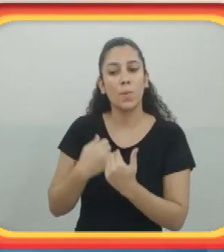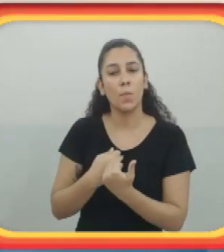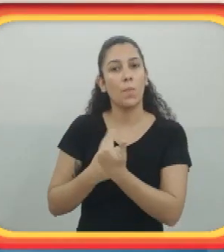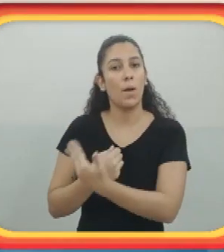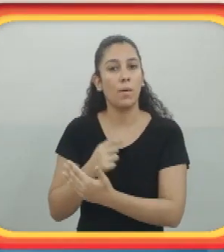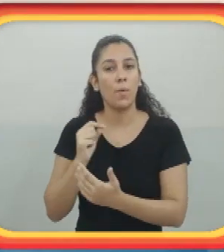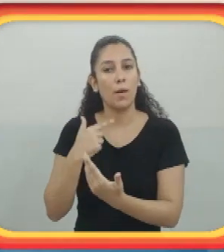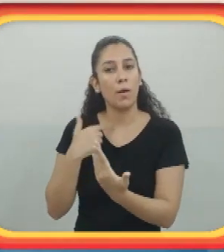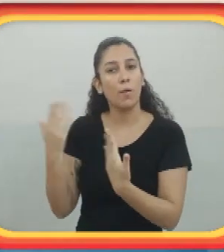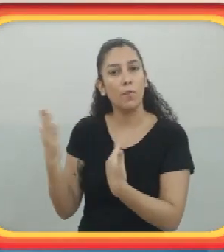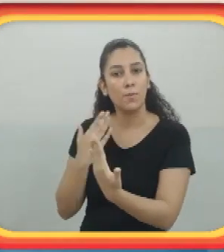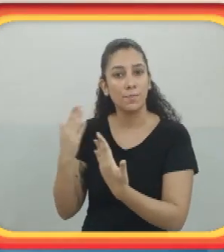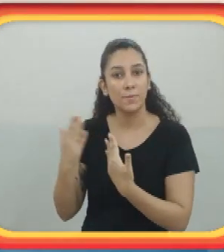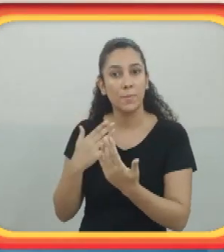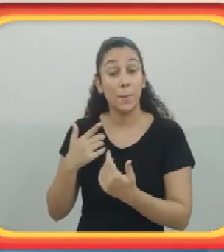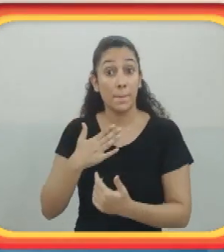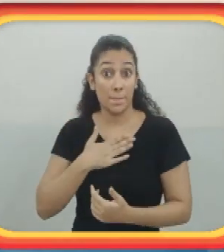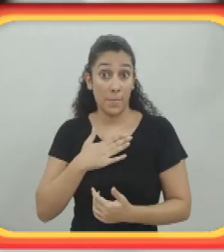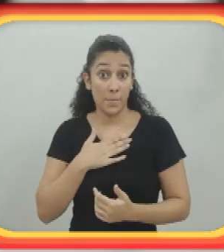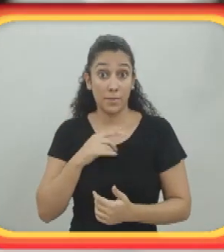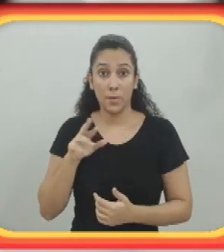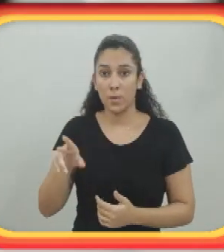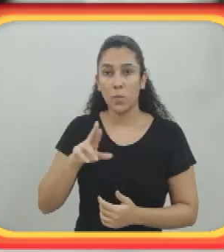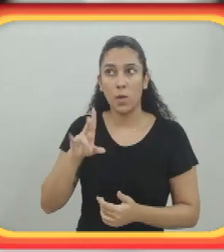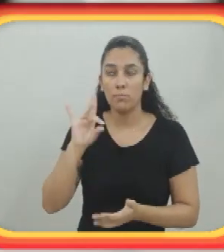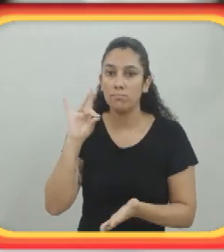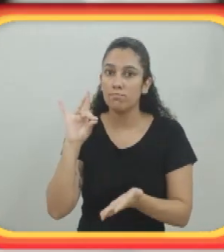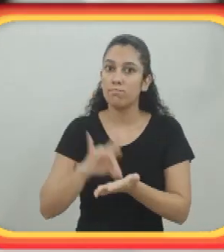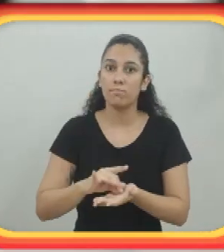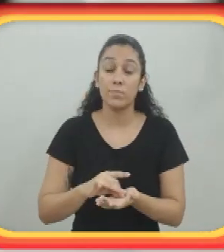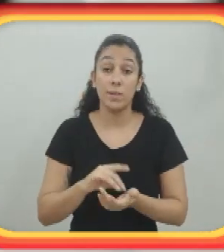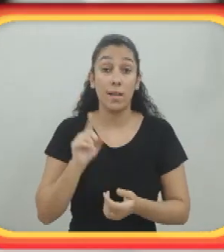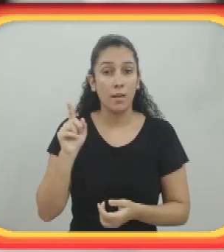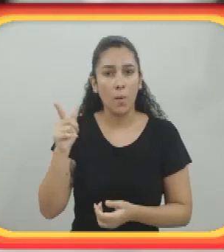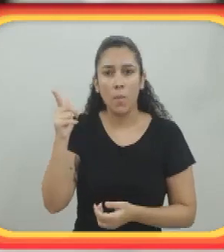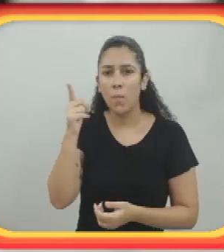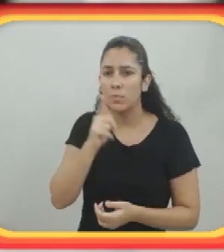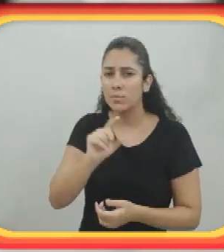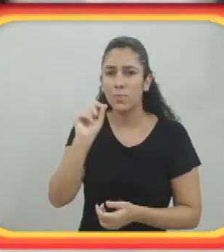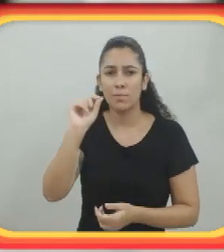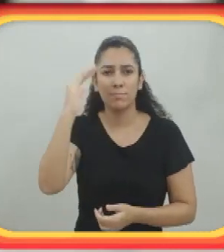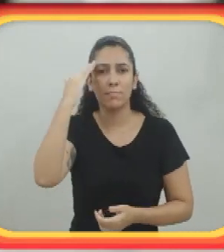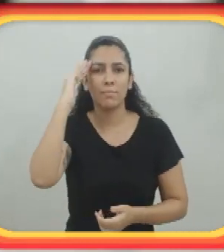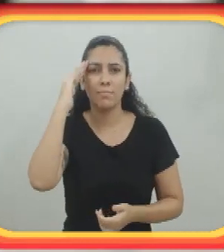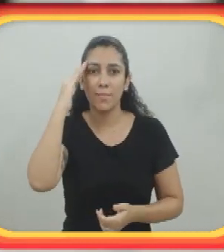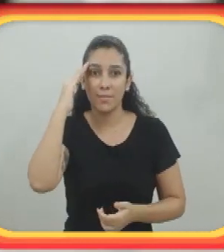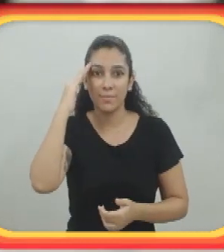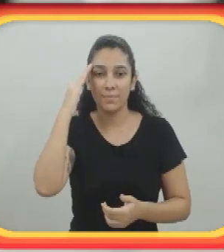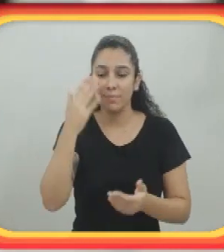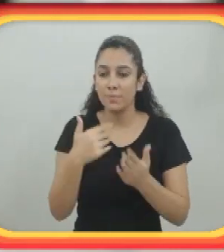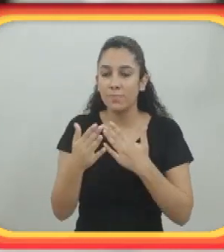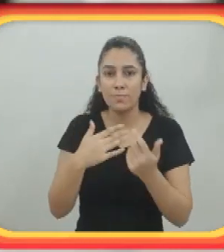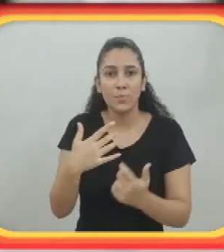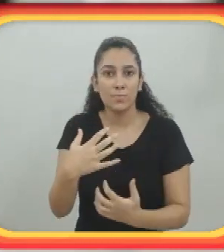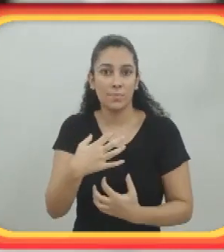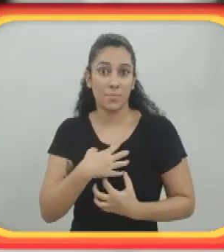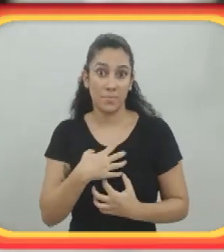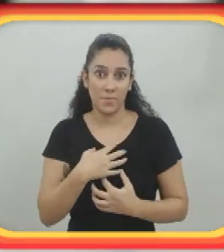que ele já me ajudou quando estava meio para baixo, que ele sentou do meu lado e conversou,